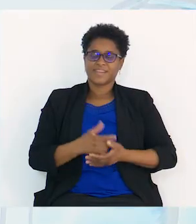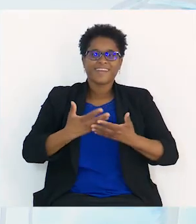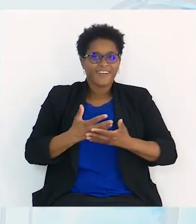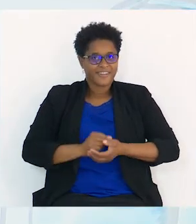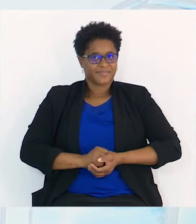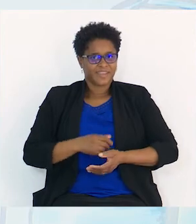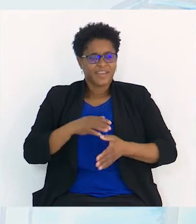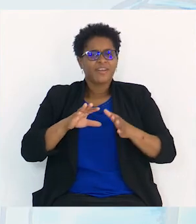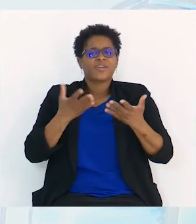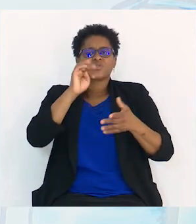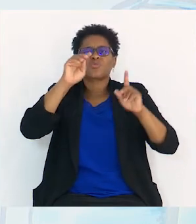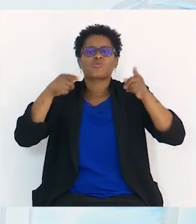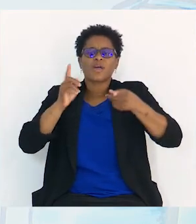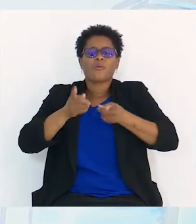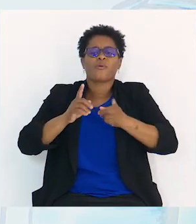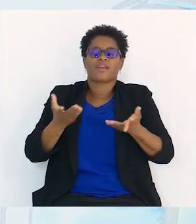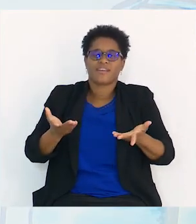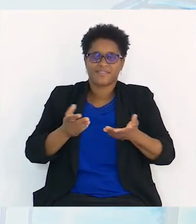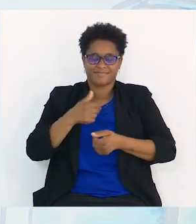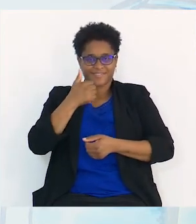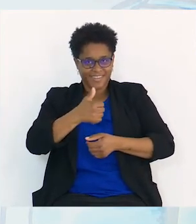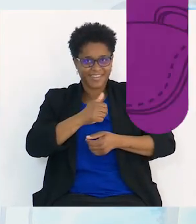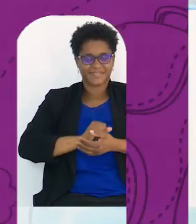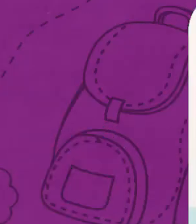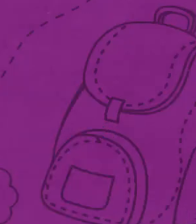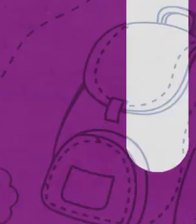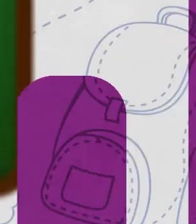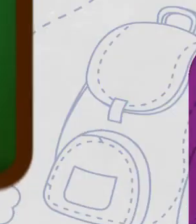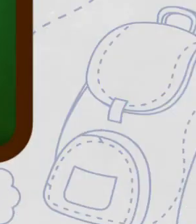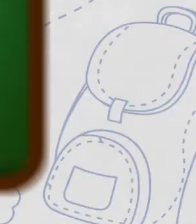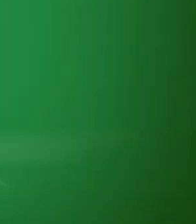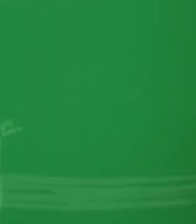agora, qual que é o sumário? Ok.